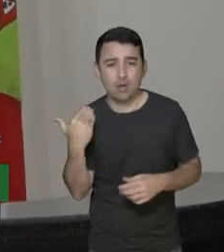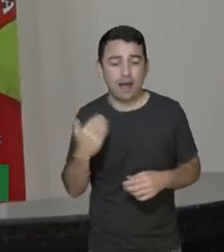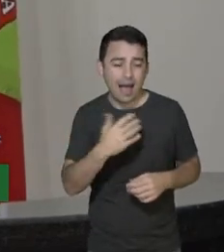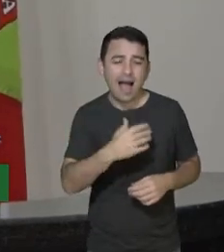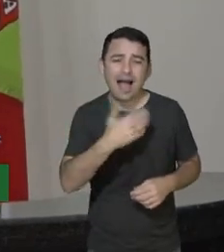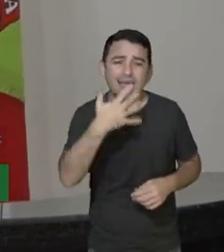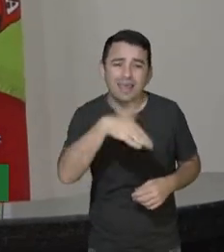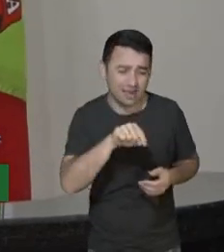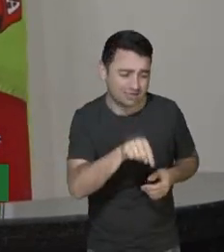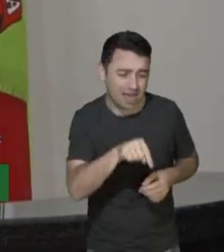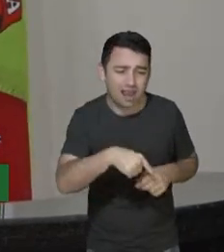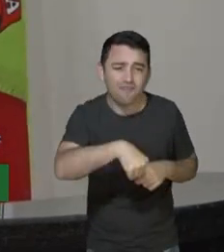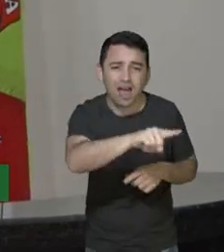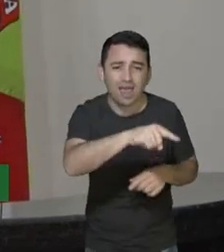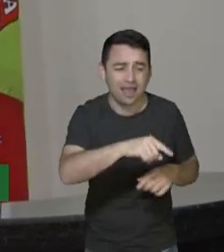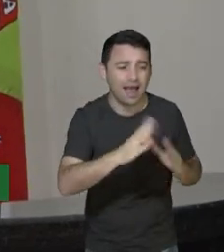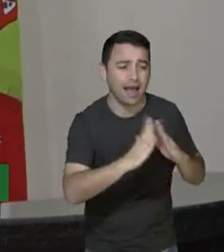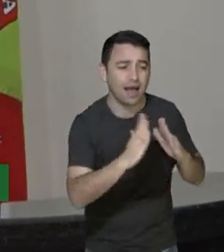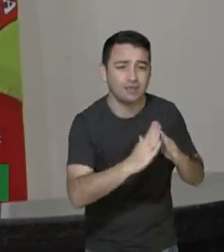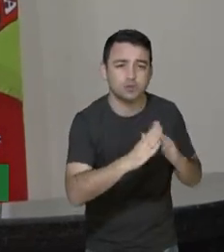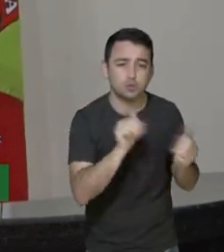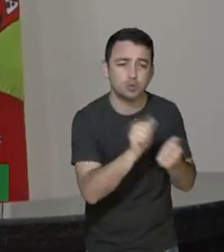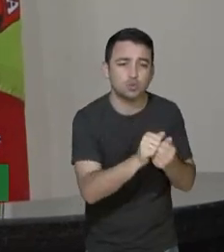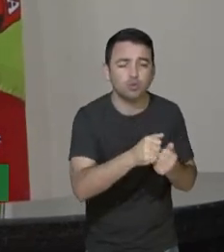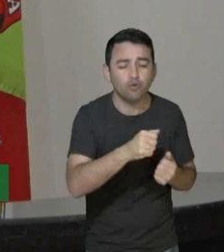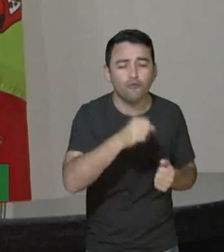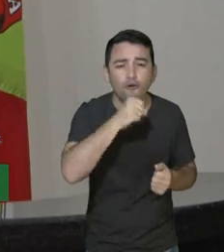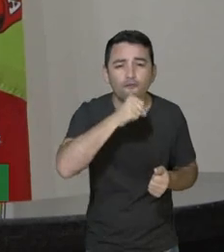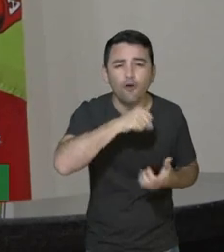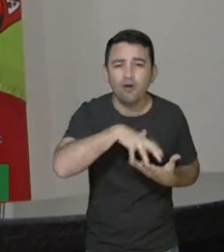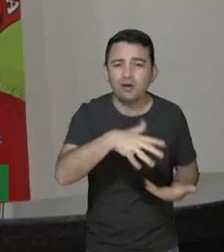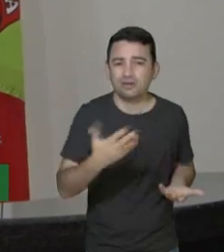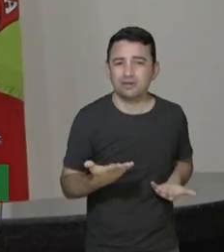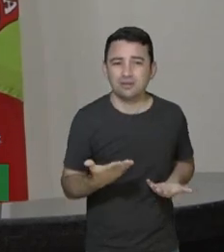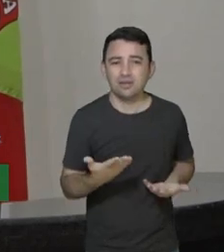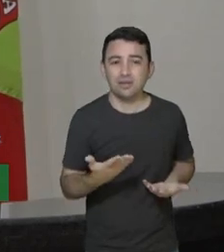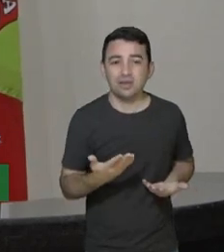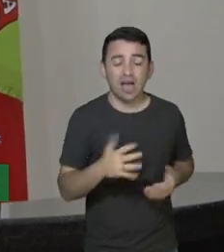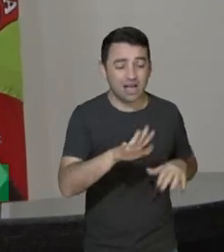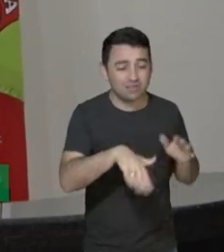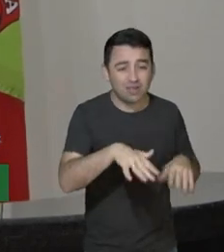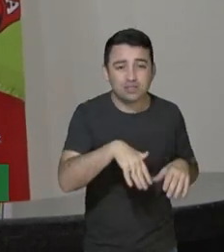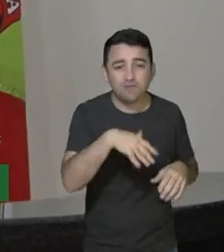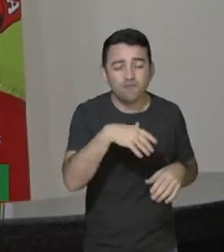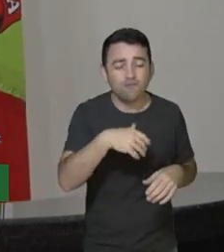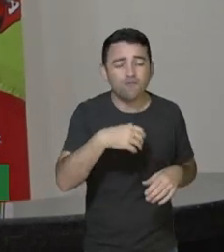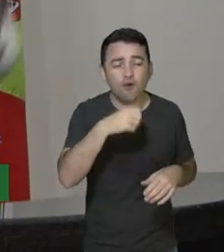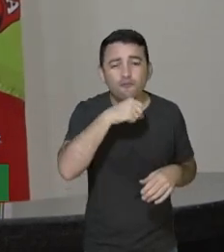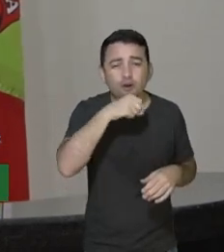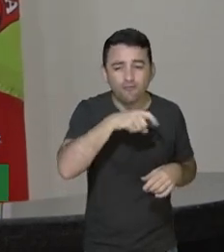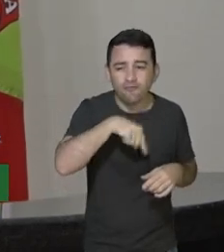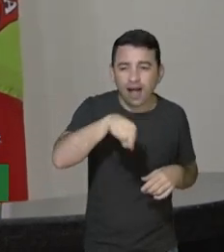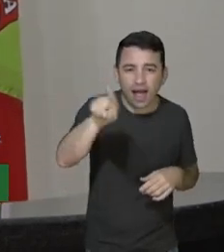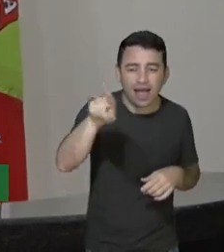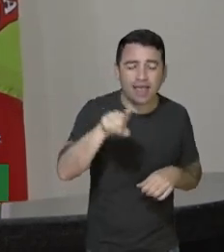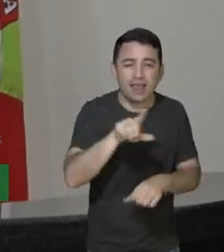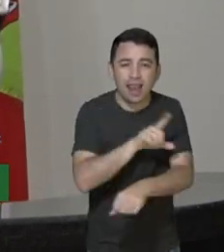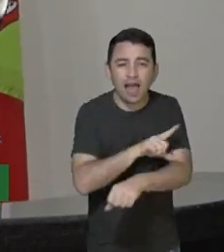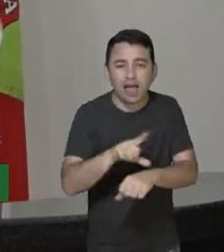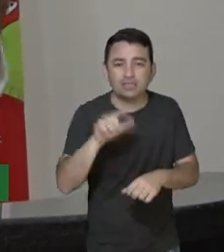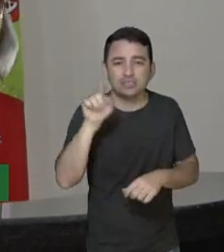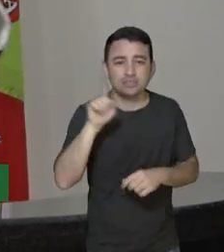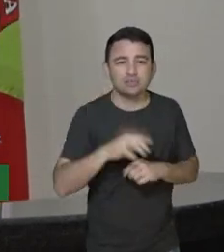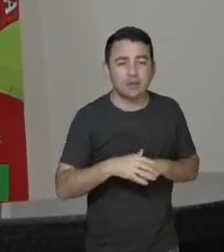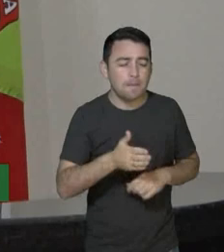Né, mas geralmente o crime é em Florianópolis, o avô mora em Lages. Muito lindinho nos três primeiros meses.